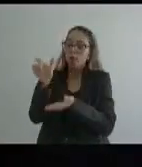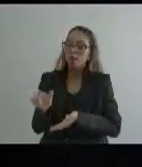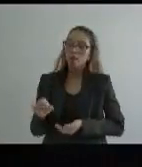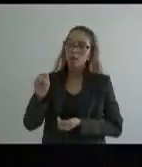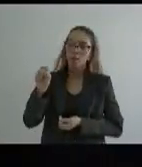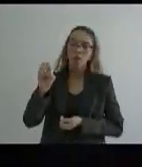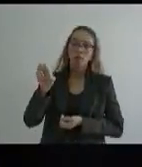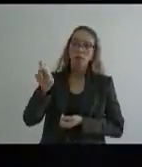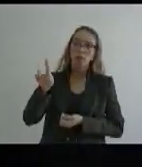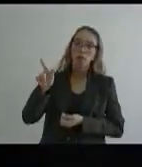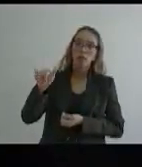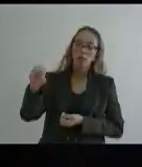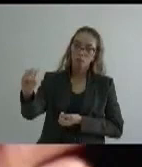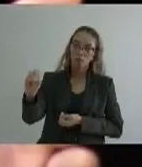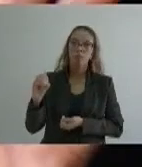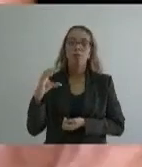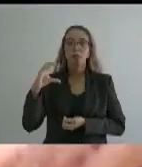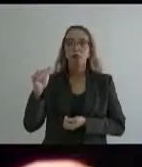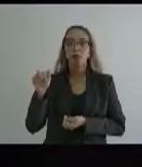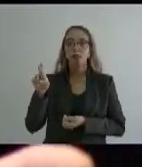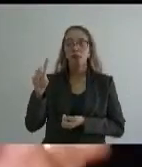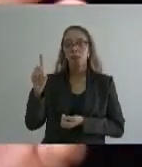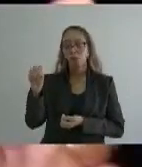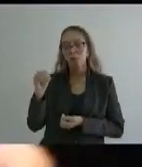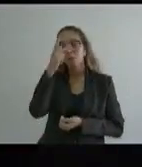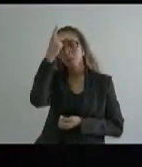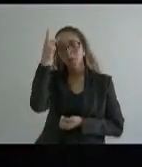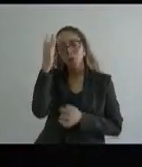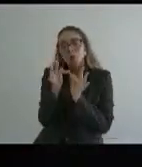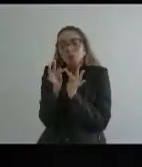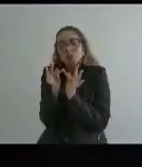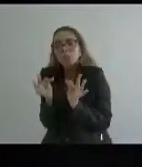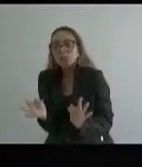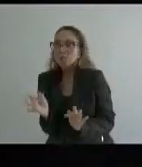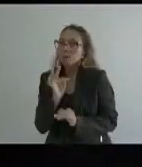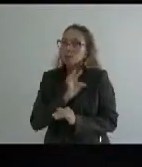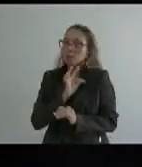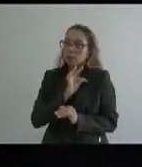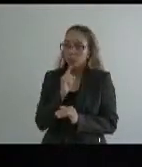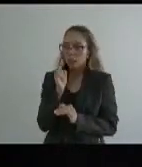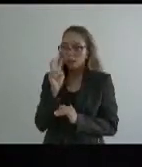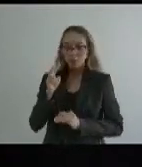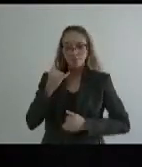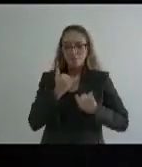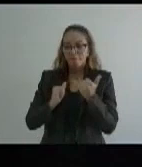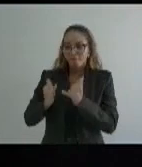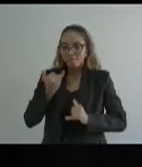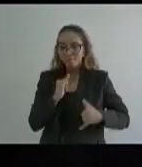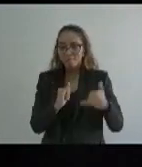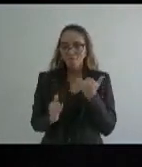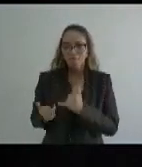Ricardo. É esta pessoa simples, técnica, que está sempre com energia a